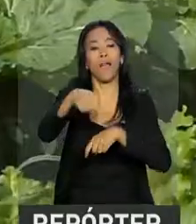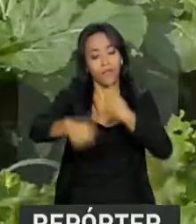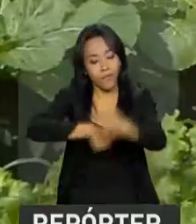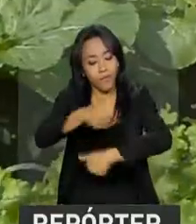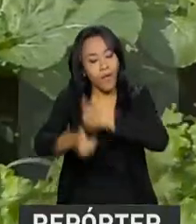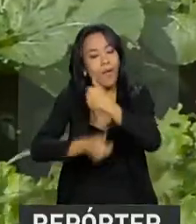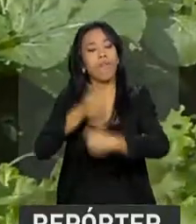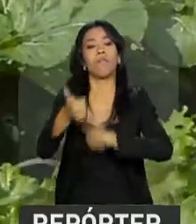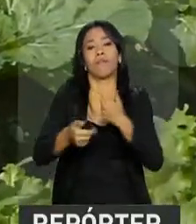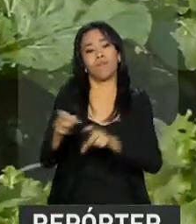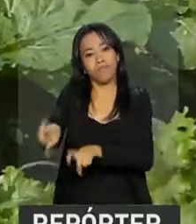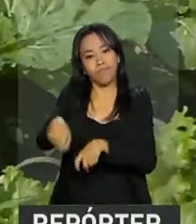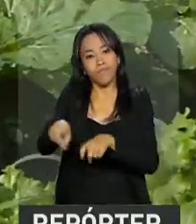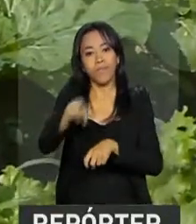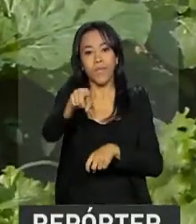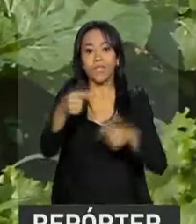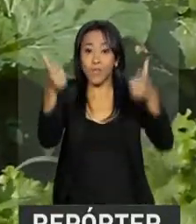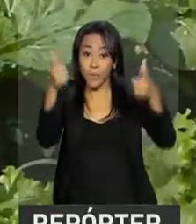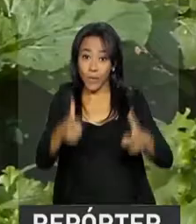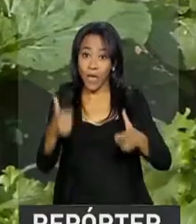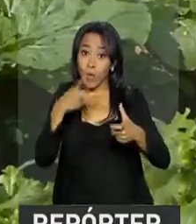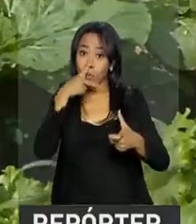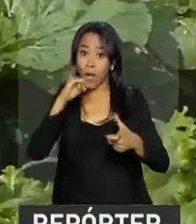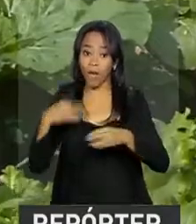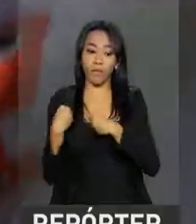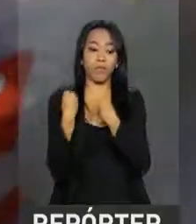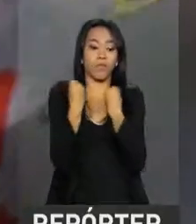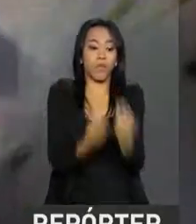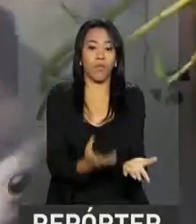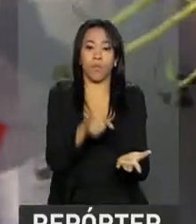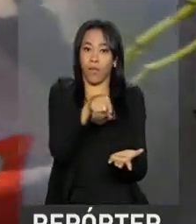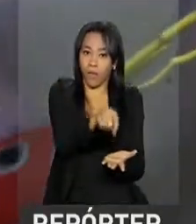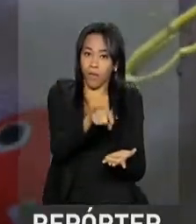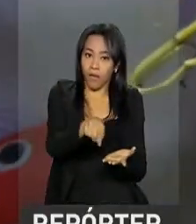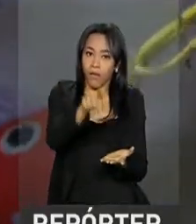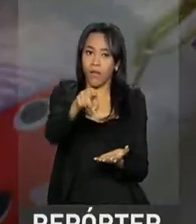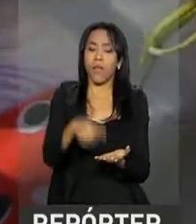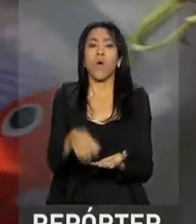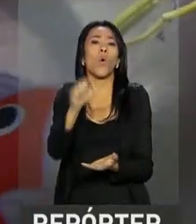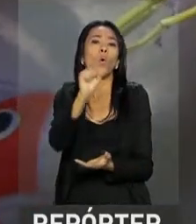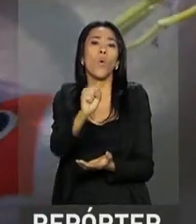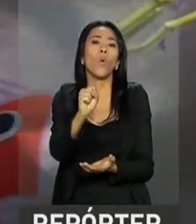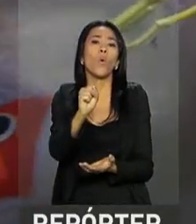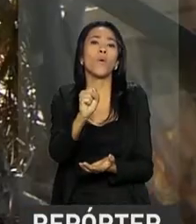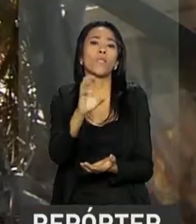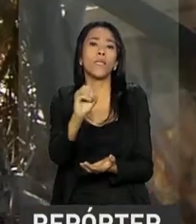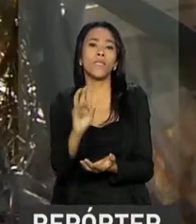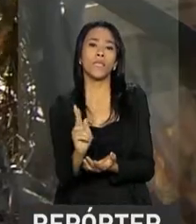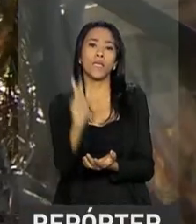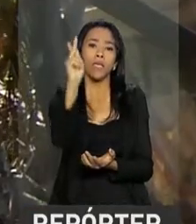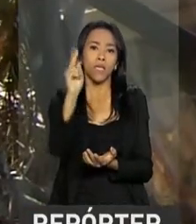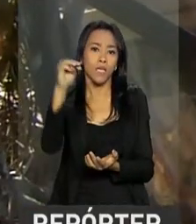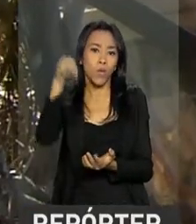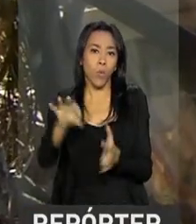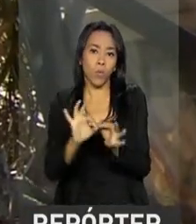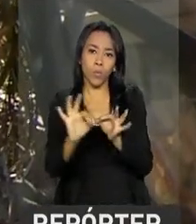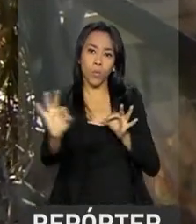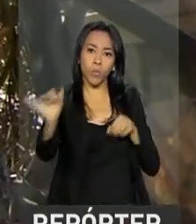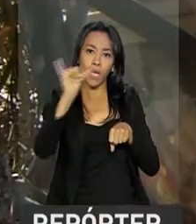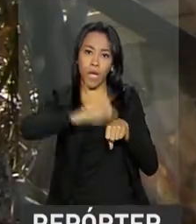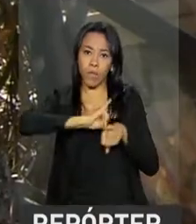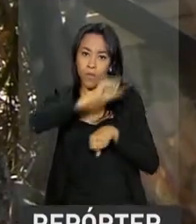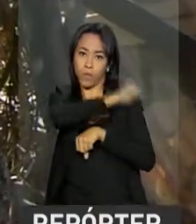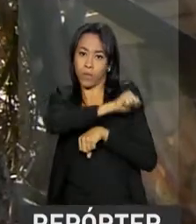familiar o vídeo é herdado do pai em paracambi a 80 quilômetros da cidade do rio de janeiro é hoje sua principal